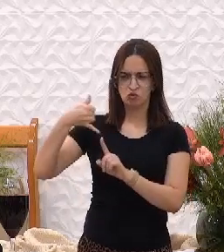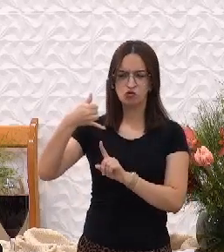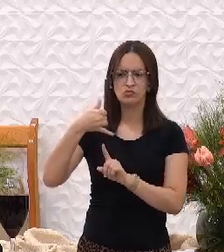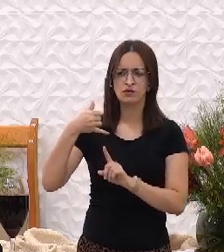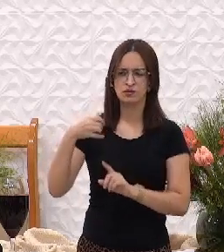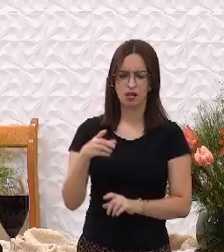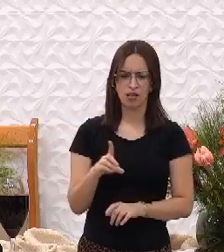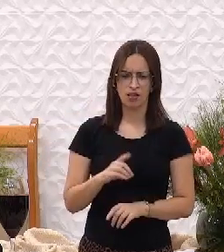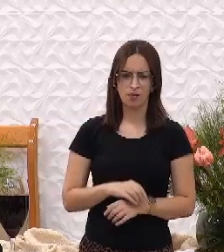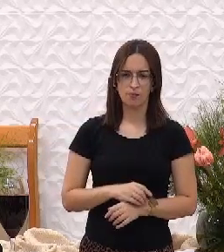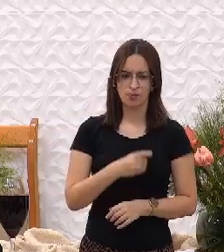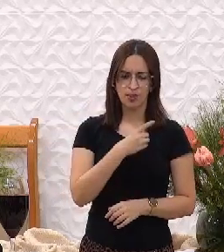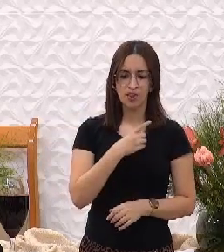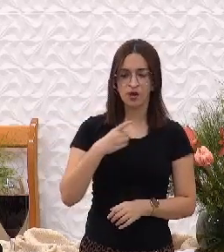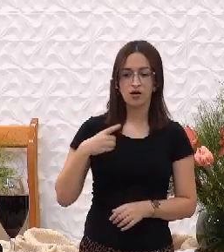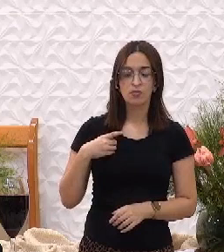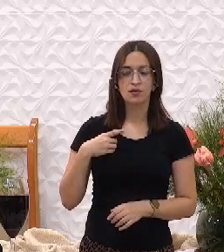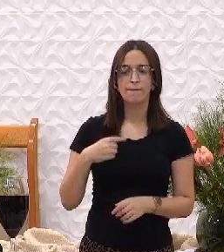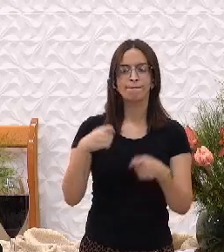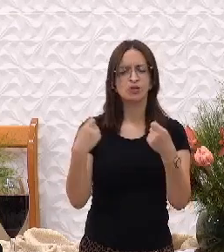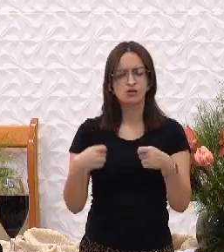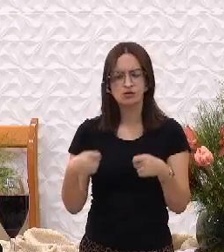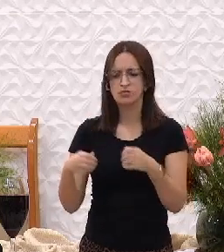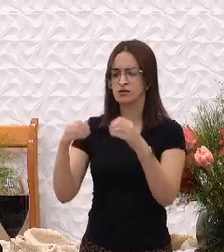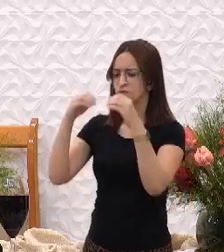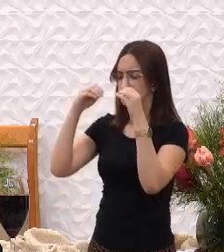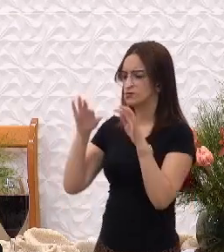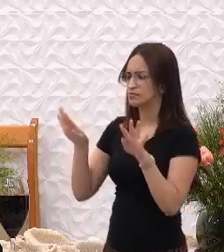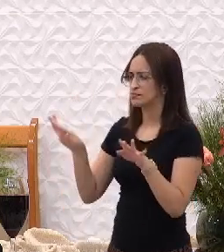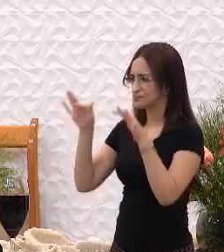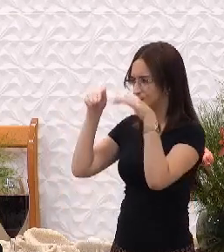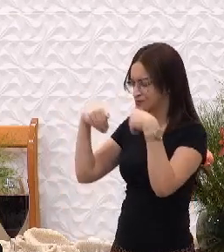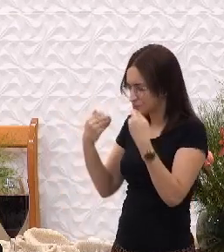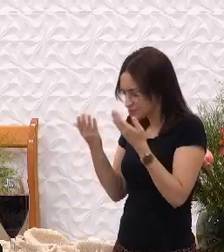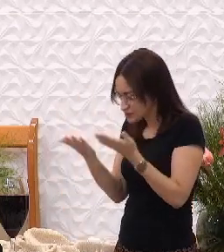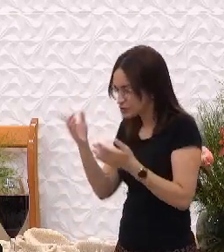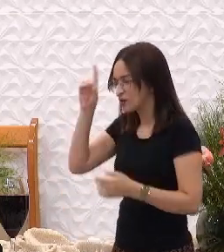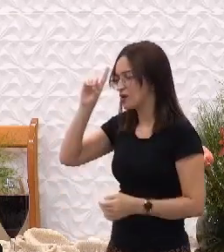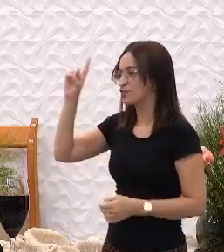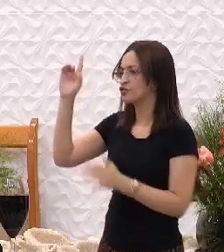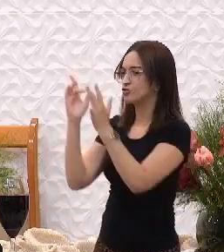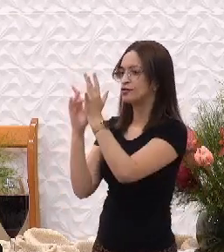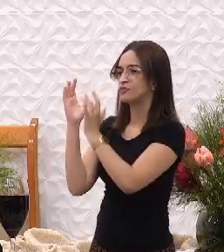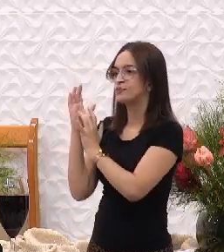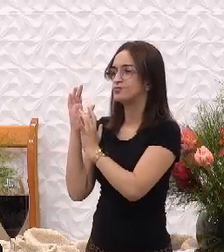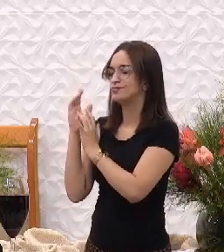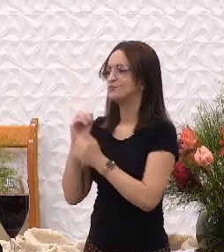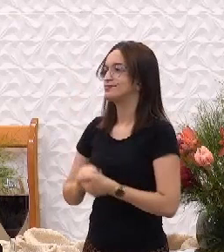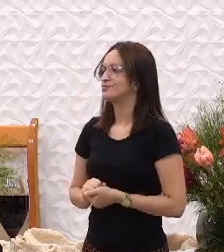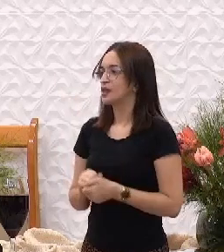se submeter a Cristo. E a Bíblia, ela não entra em minúcias em relação à forma de governo, tá? Ela dá